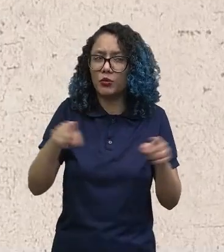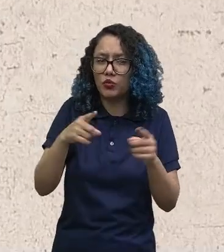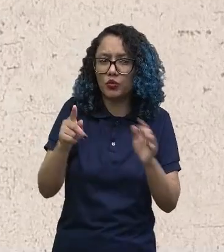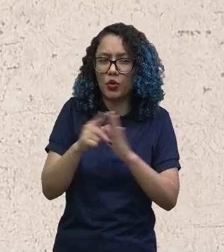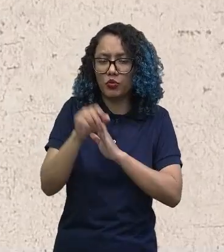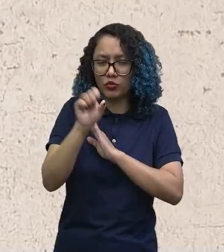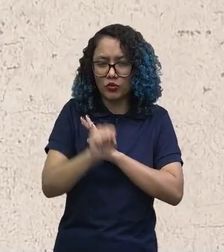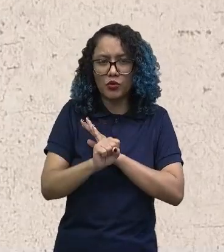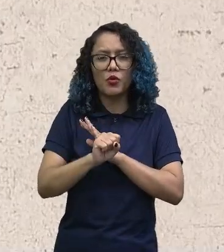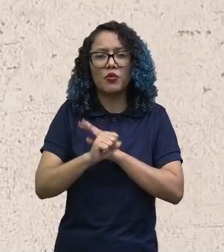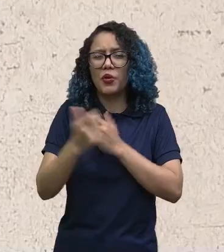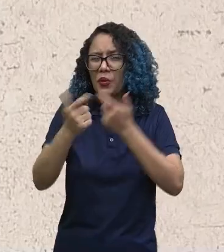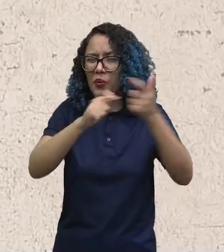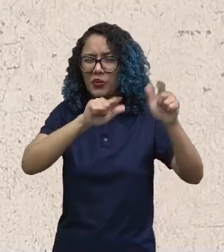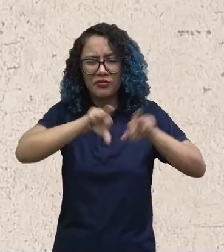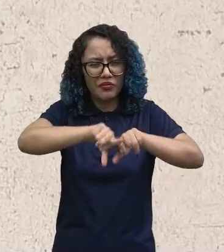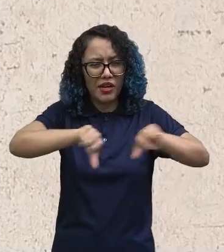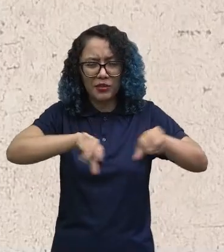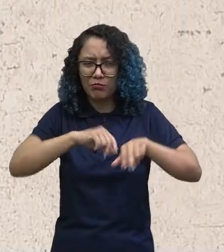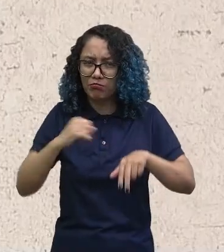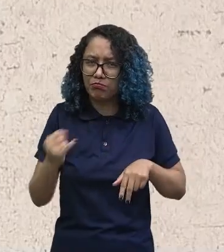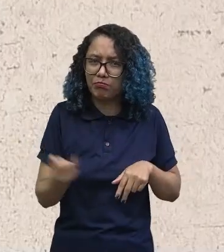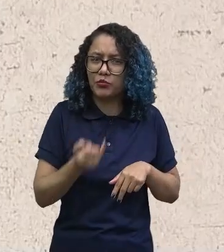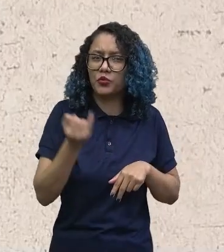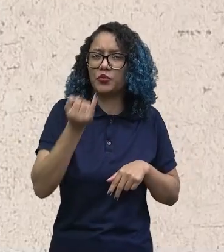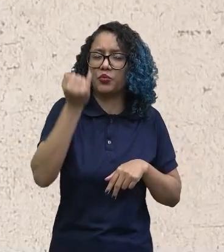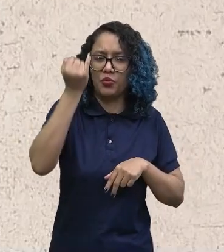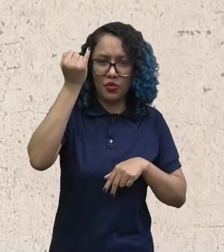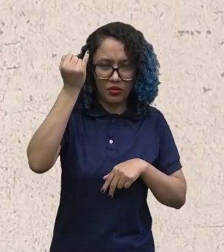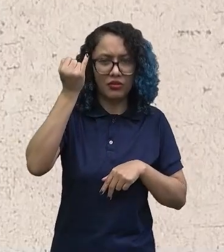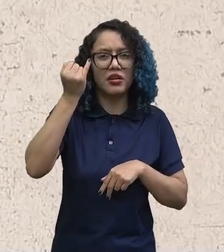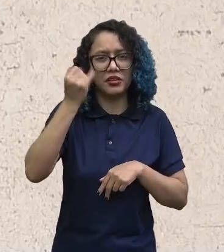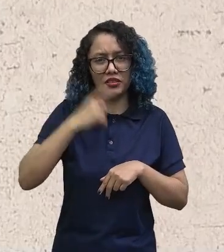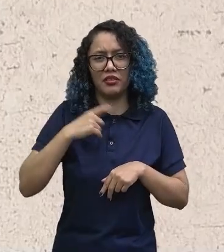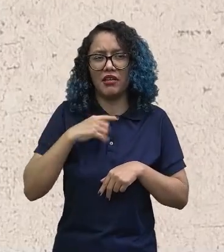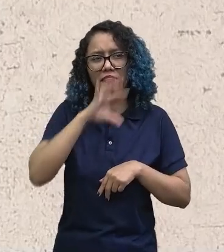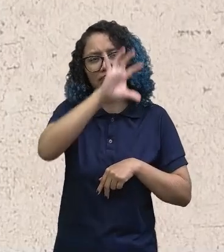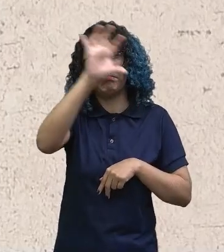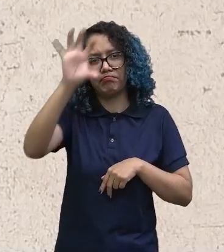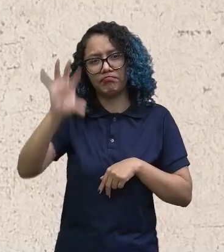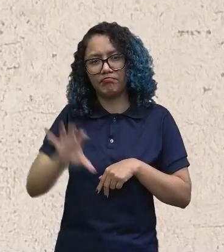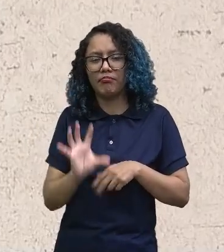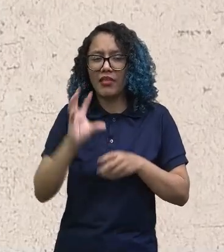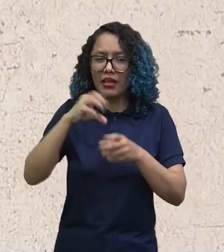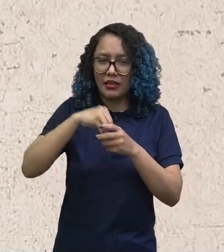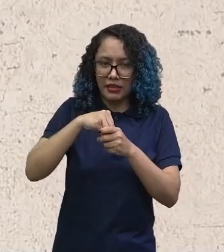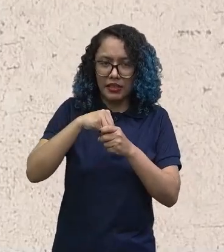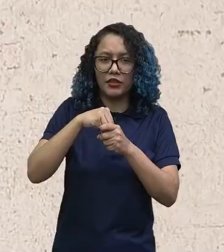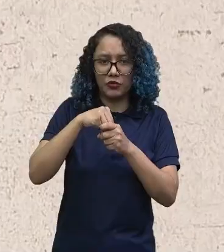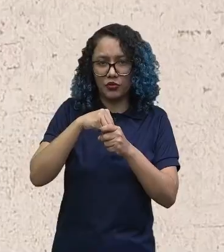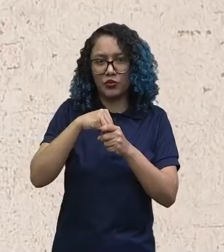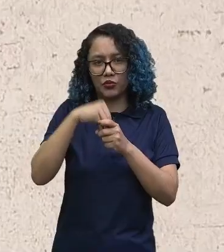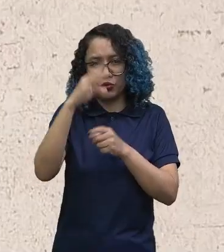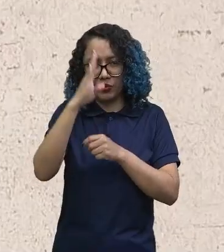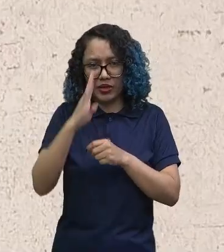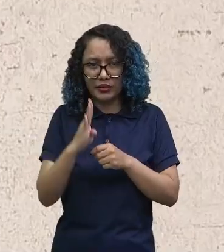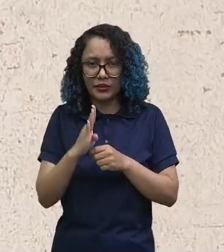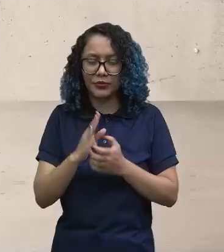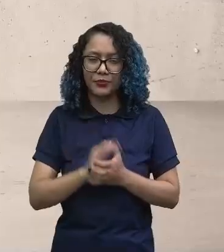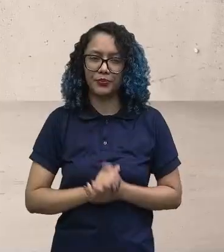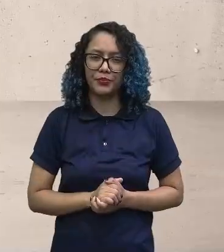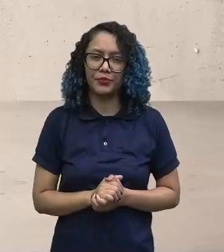Sul e de tantas outras manifestações regionais que compõem a riqueza da nossa